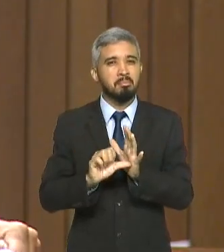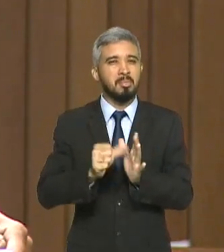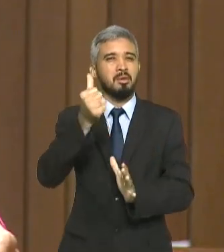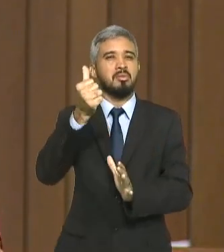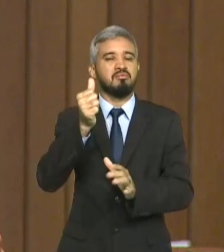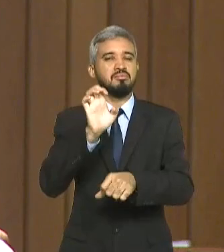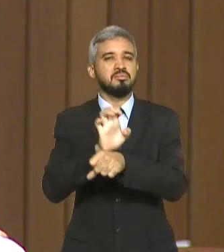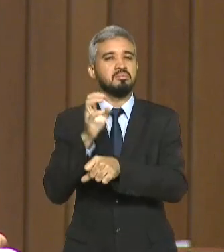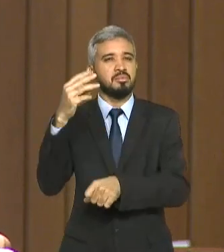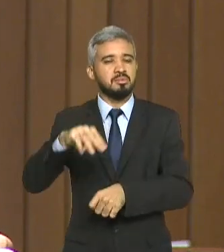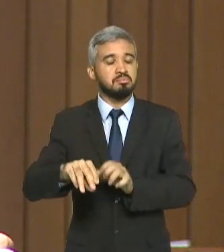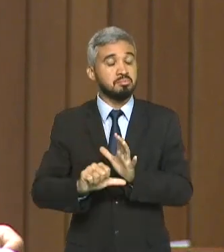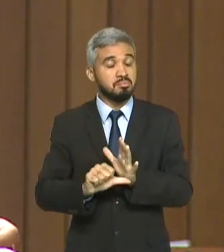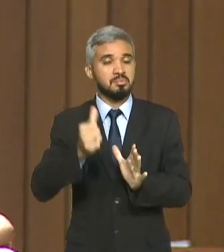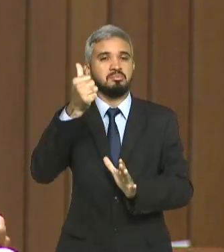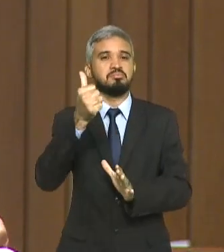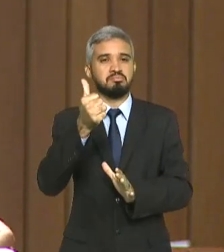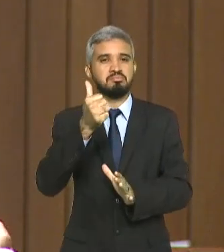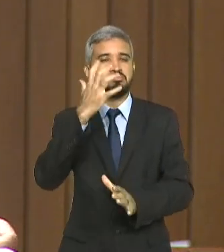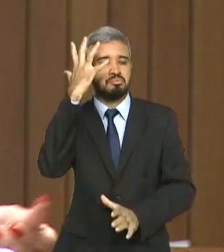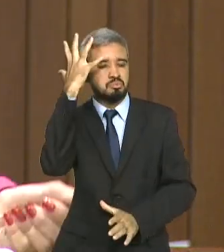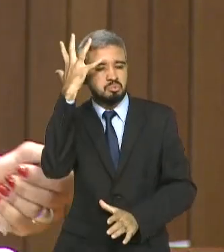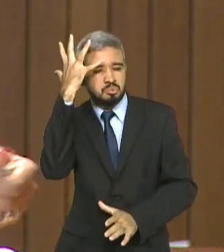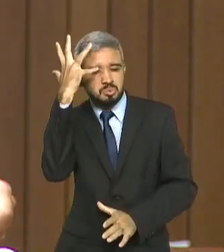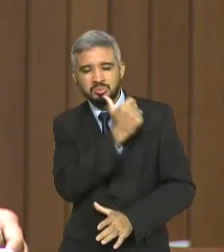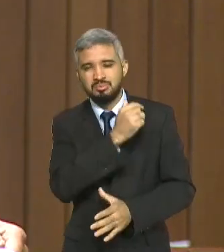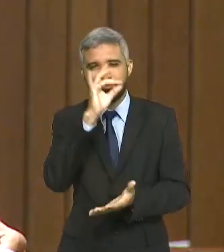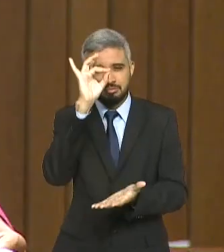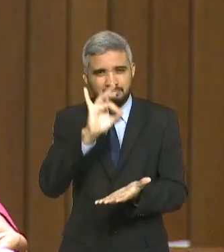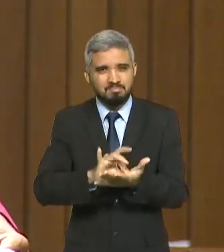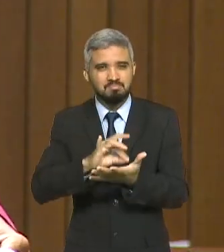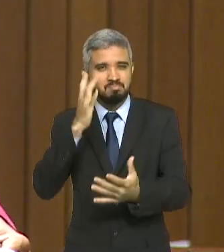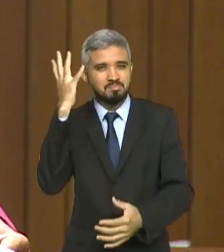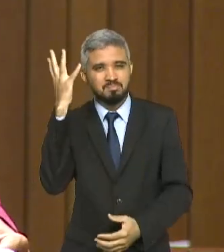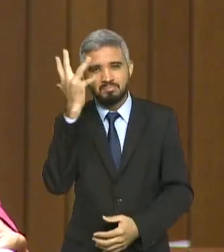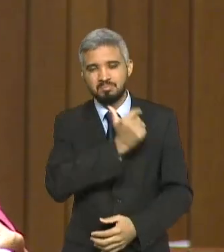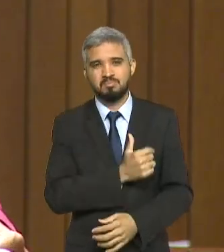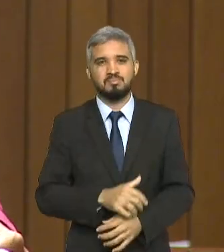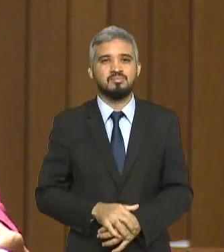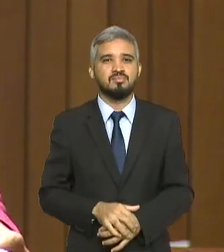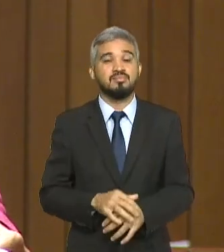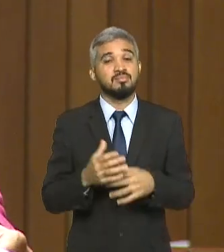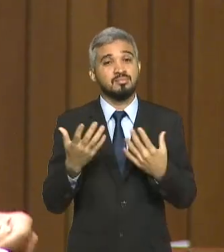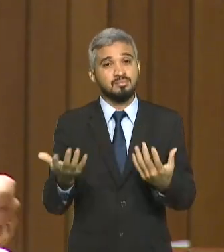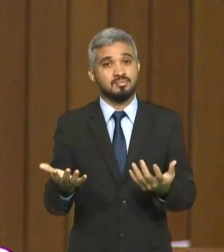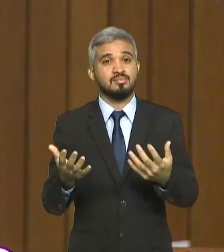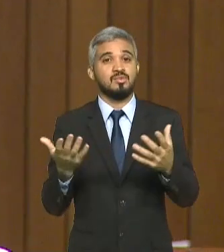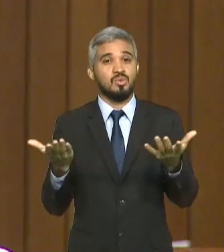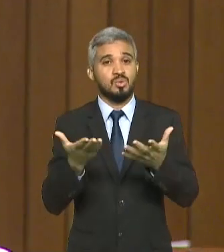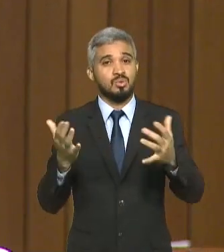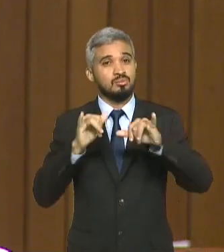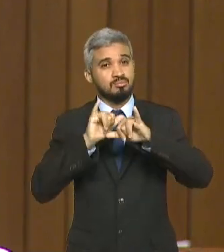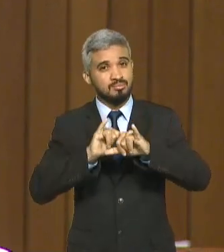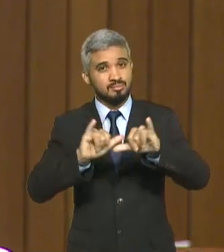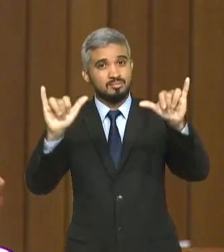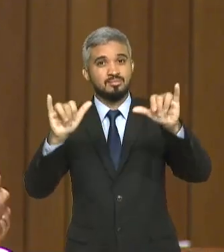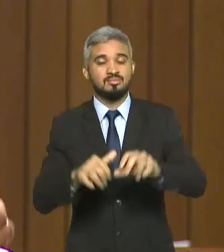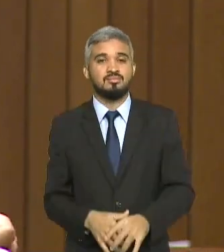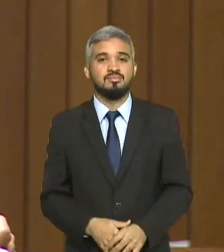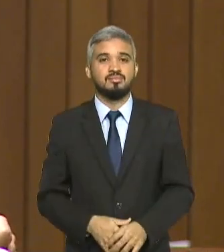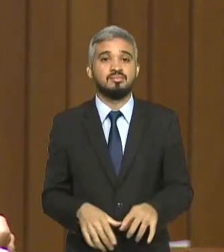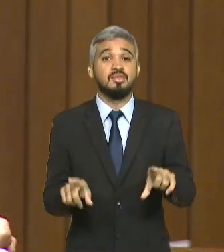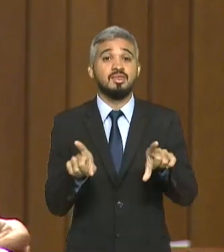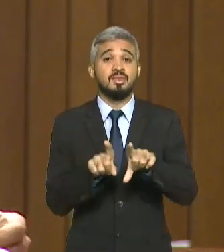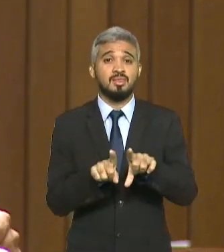bonito mesmo, muito bonito mesmo. Então, quero aqui deixar realmente o meu registro em relação a isso e pegando o gancho para falar